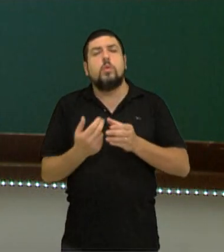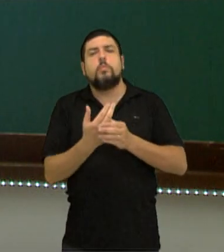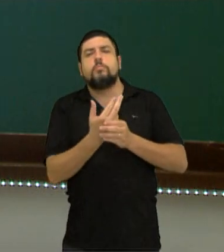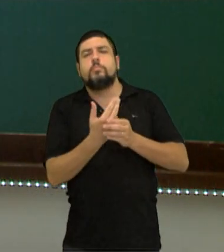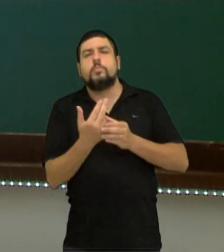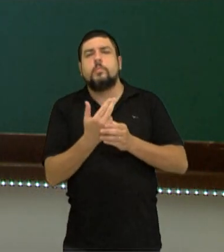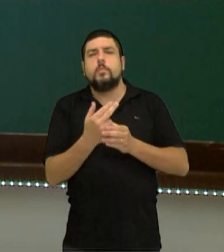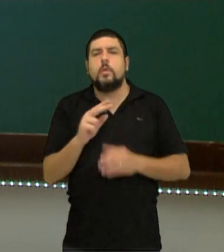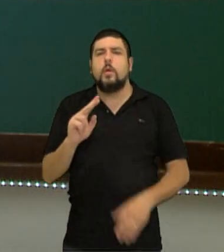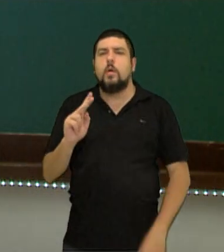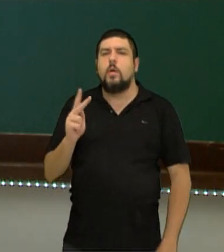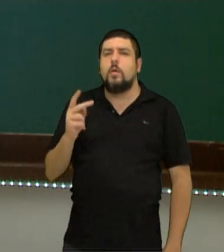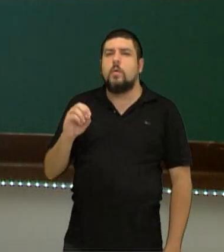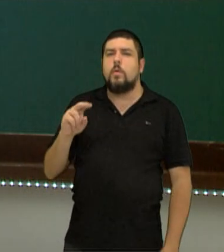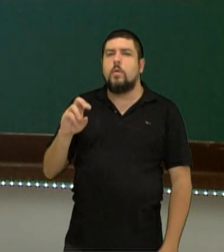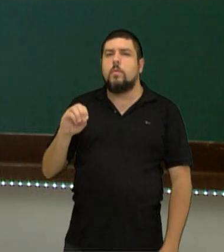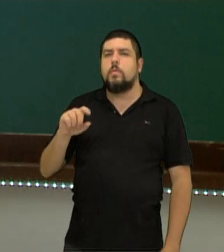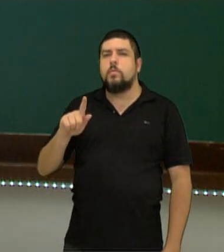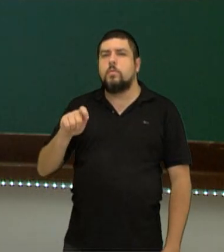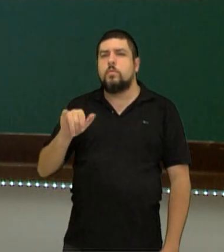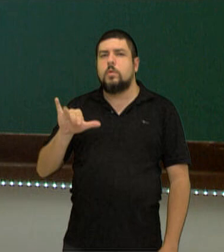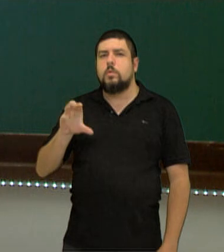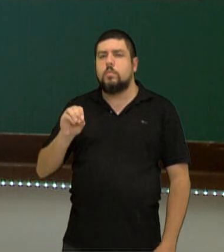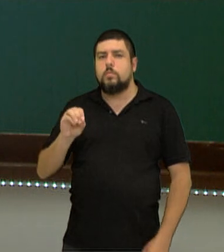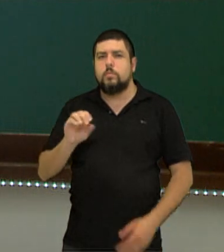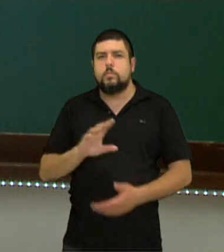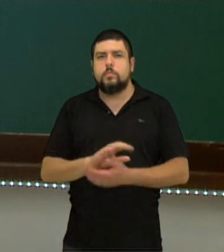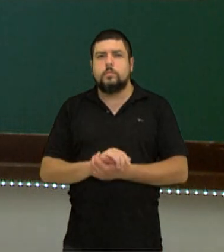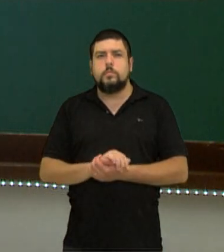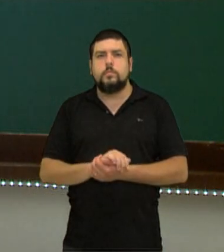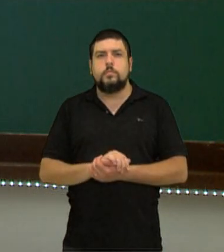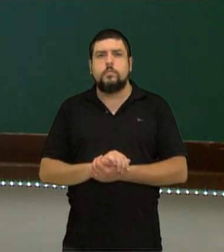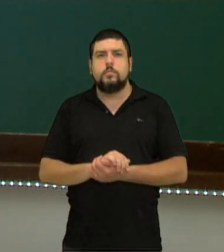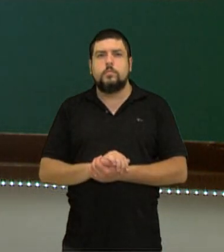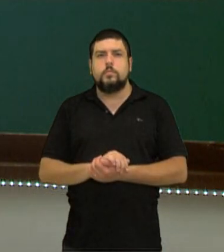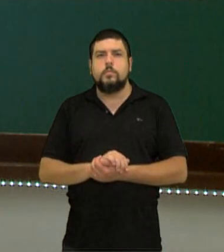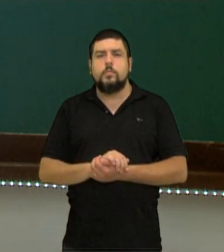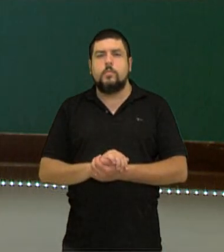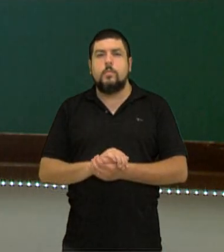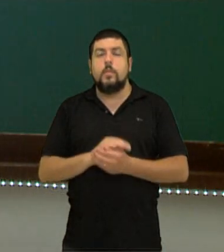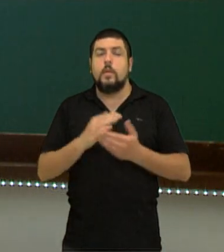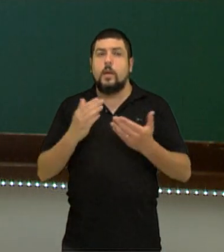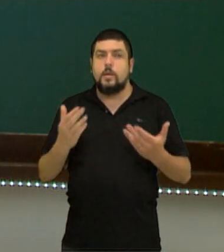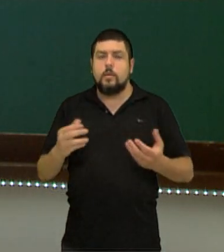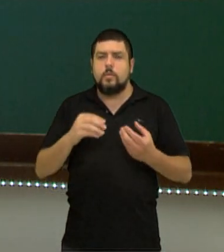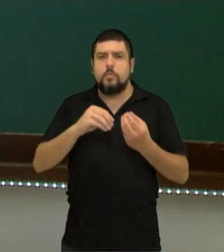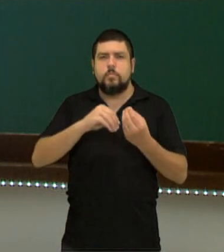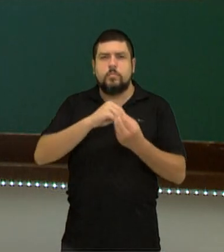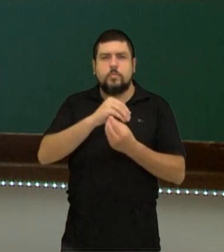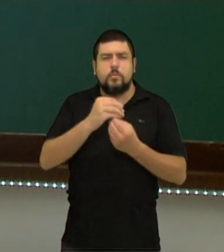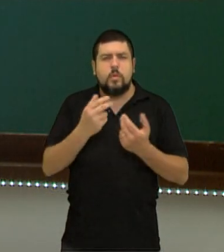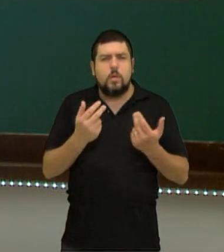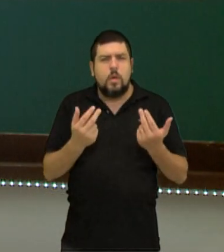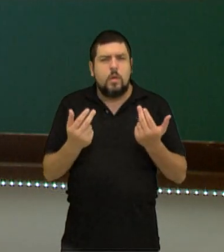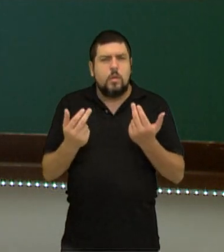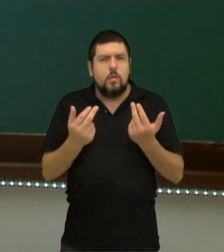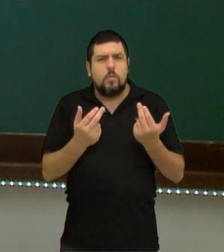vamos falar isso ao longo. As misturas, então, homogêneas também podem ser chamadas